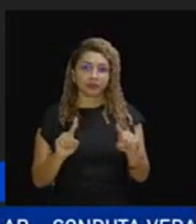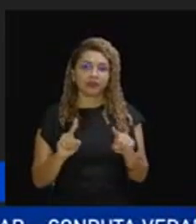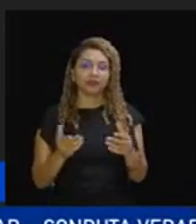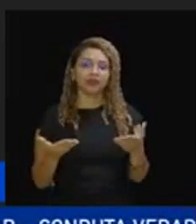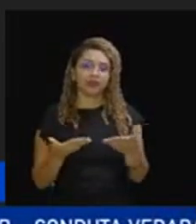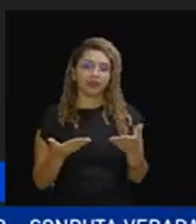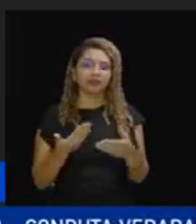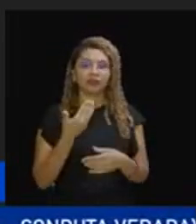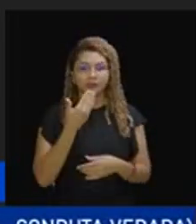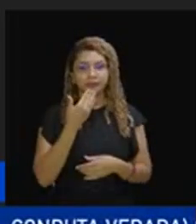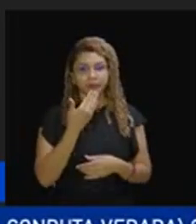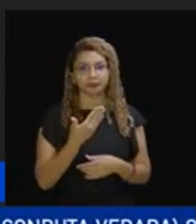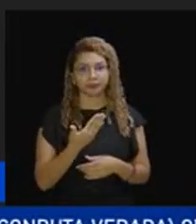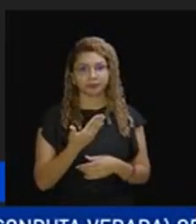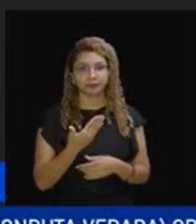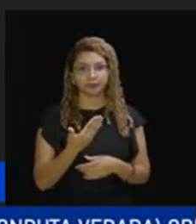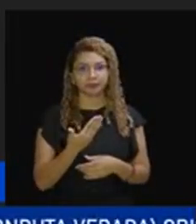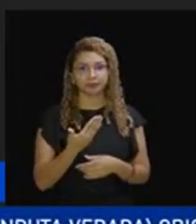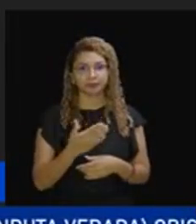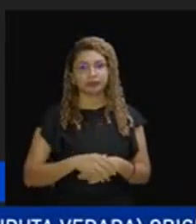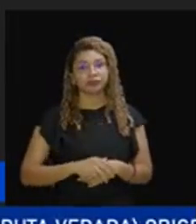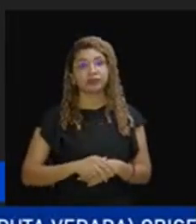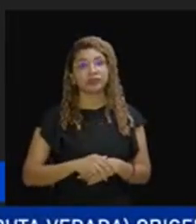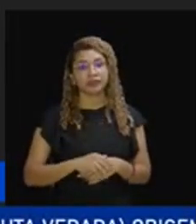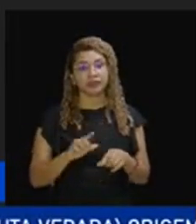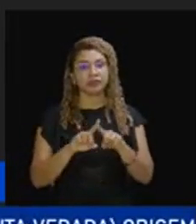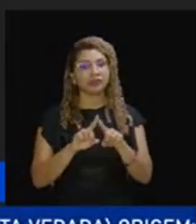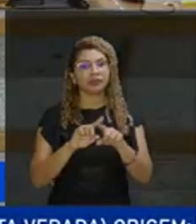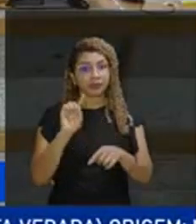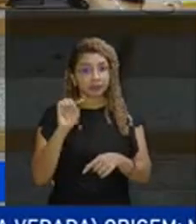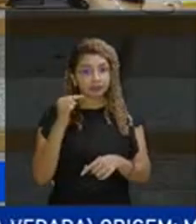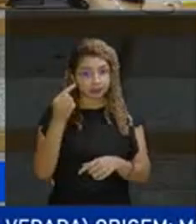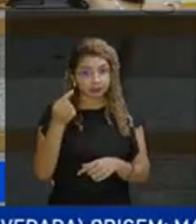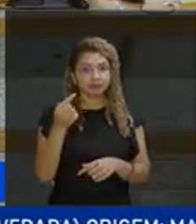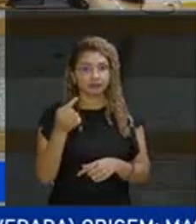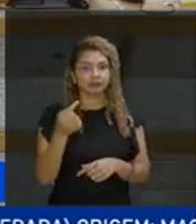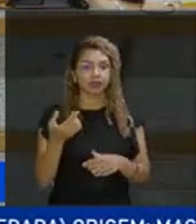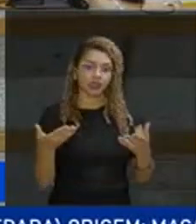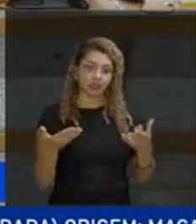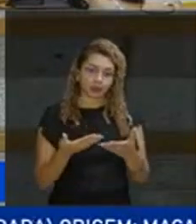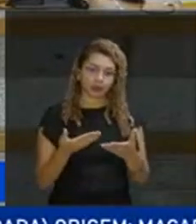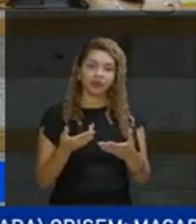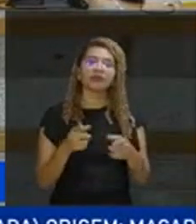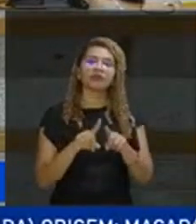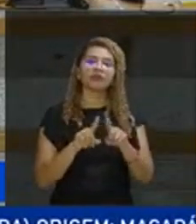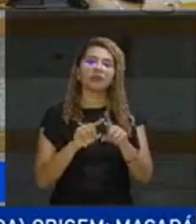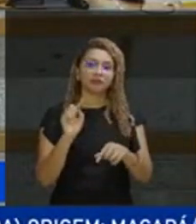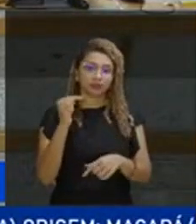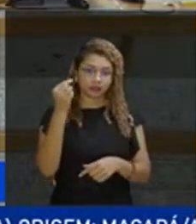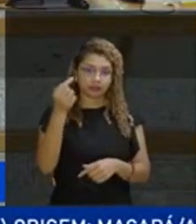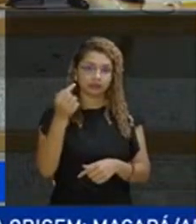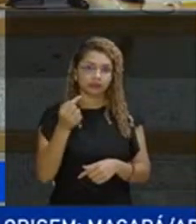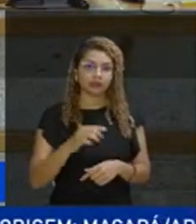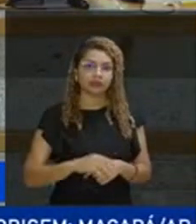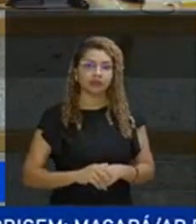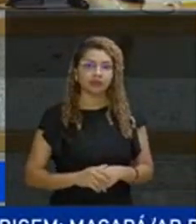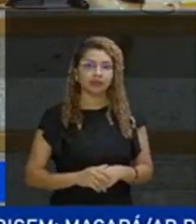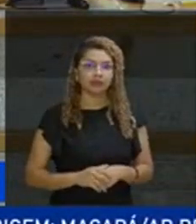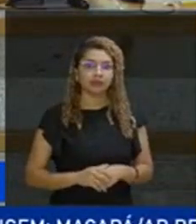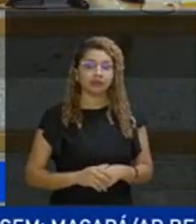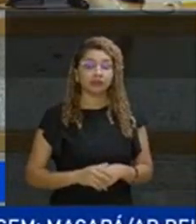gostaria de pedir agora, para o próximo feito também. Para esse e para o outro, excelência? Pois não.